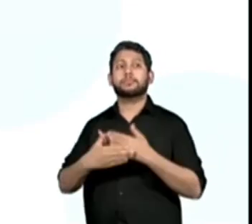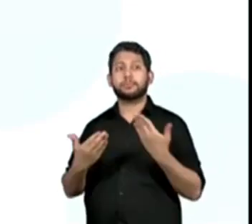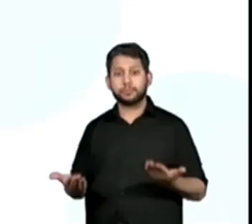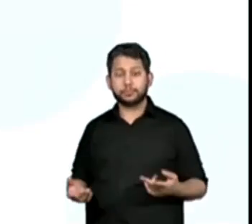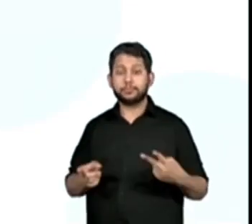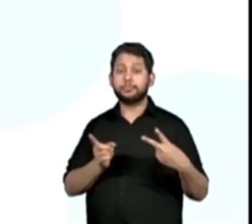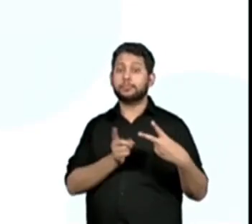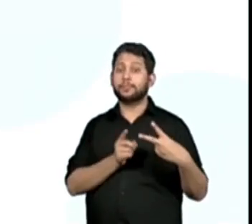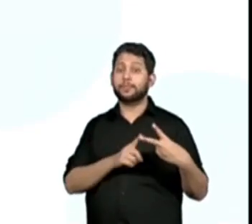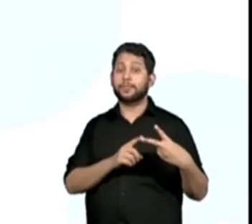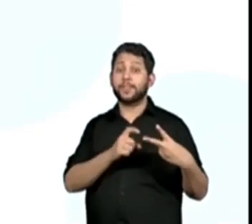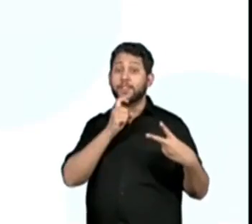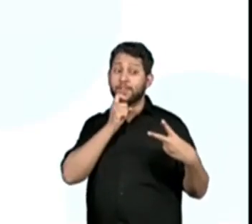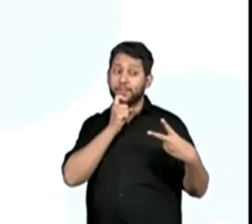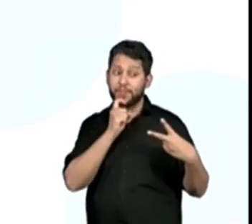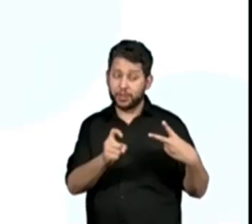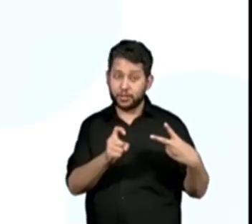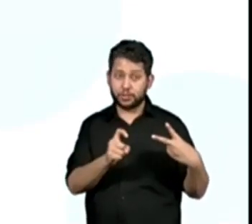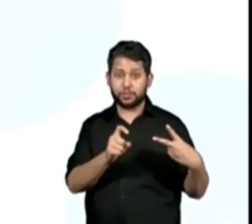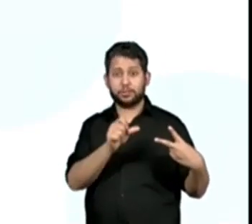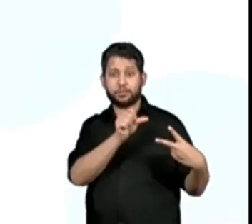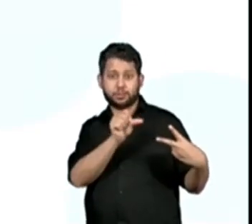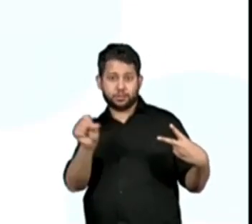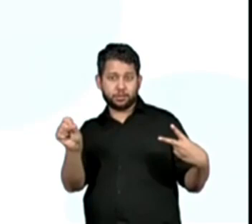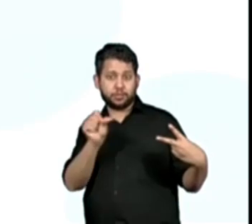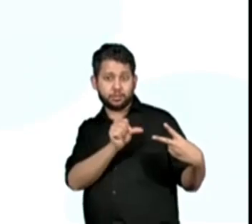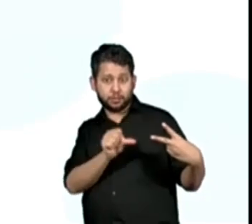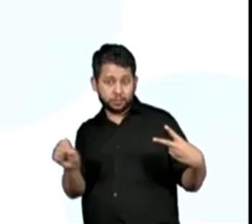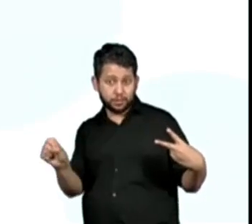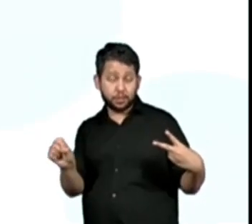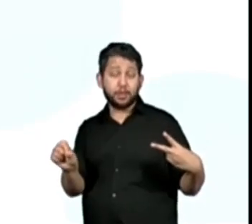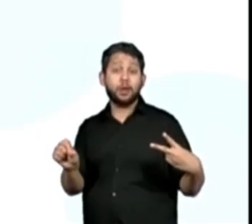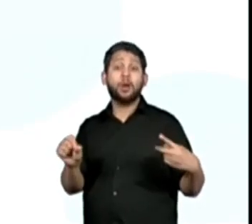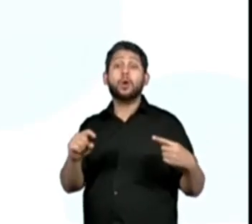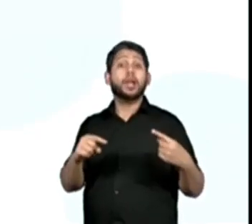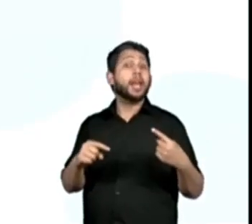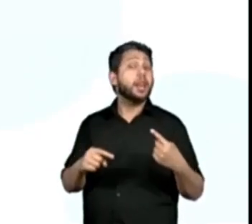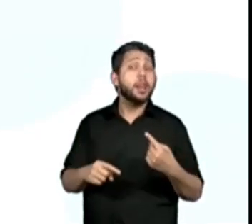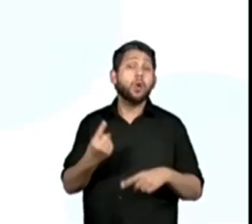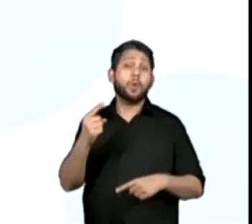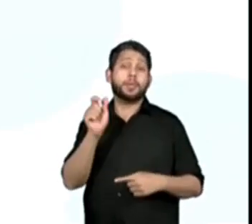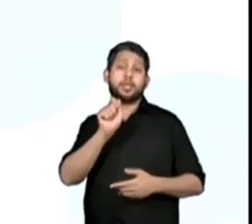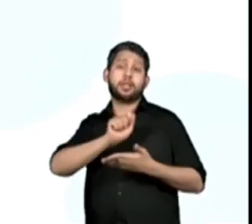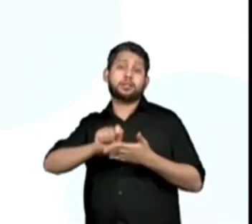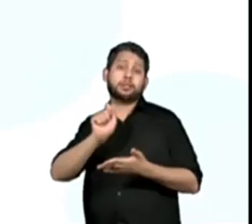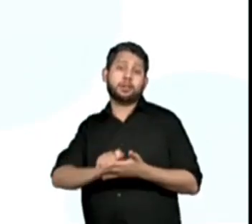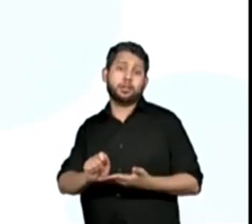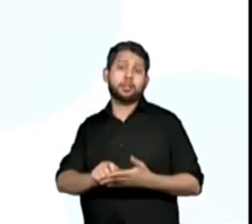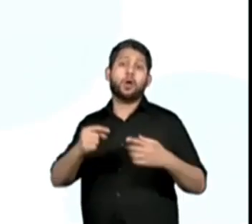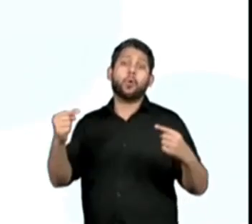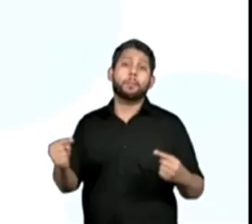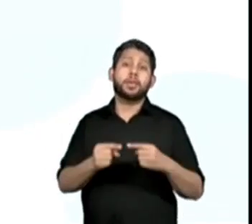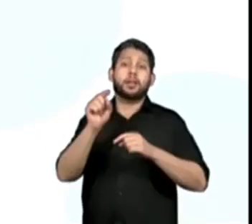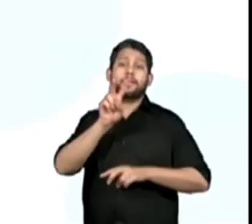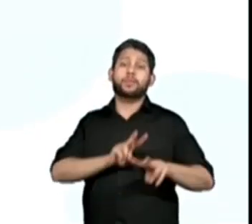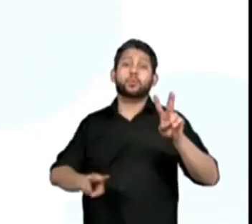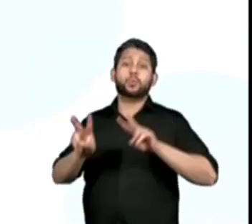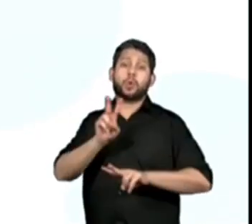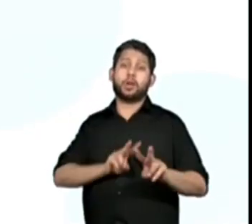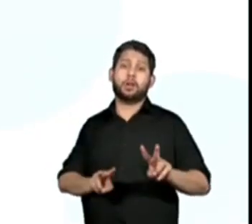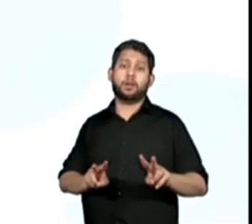E em verde, os elementos não verbais, que nós podemos colocar